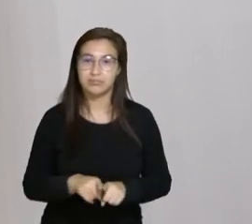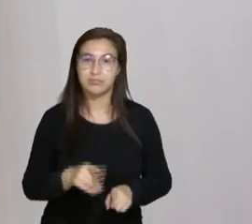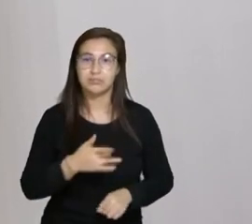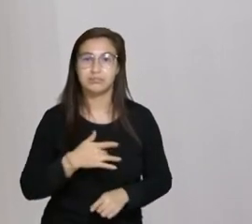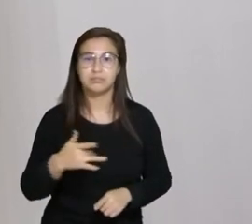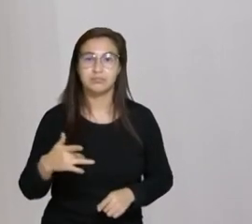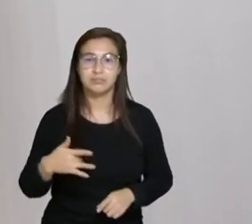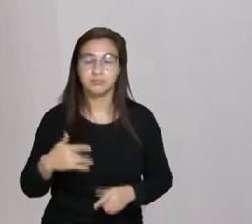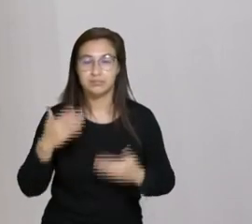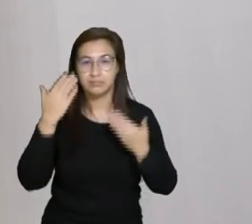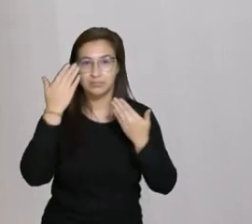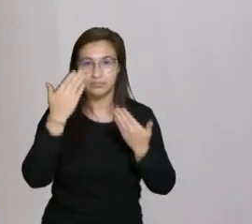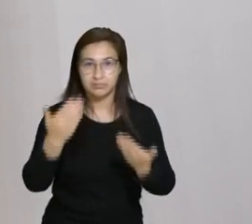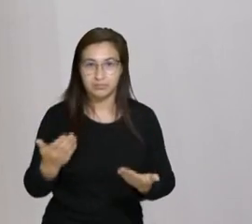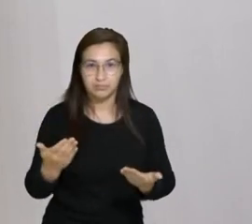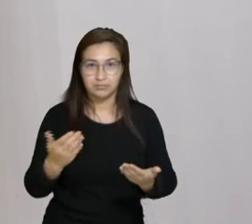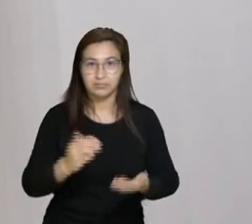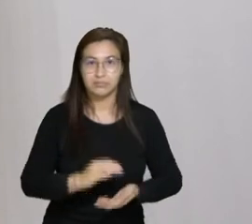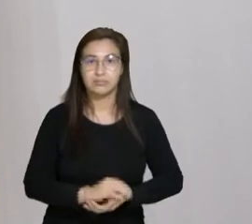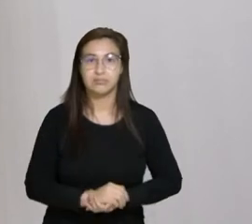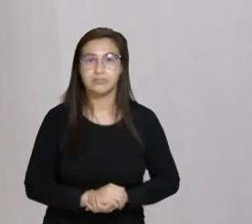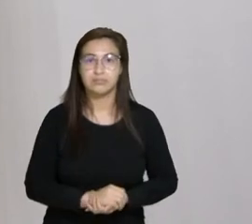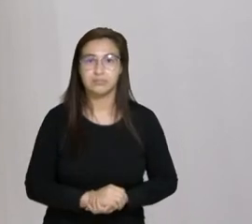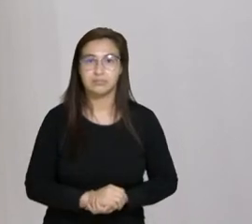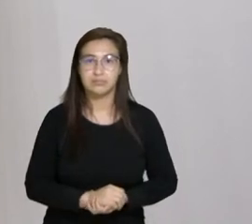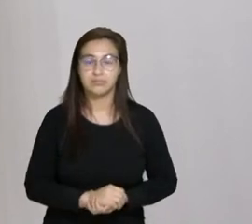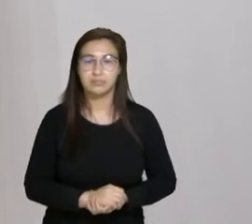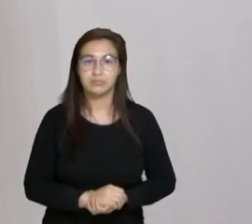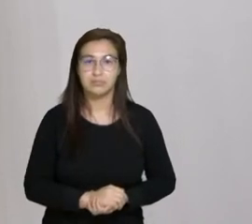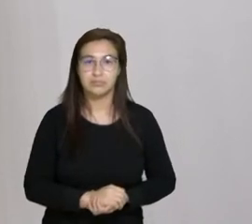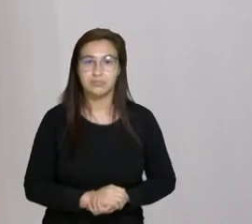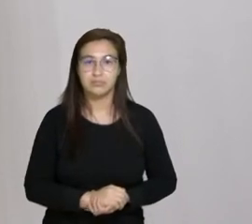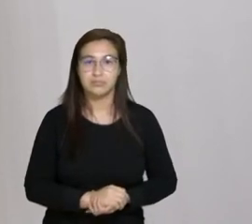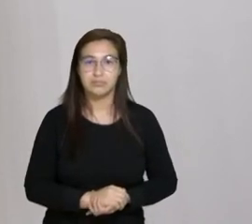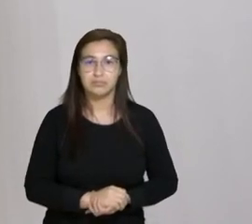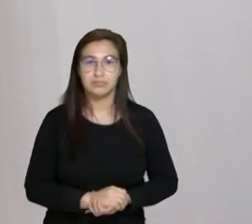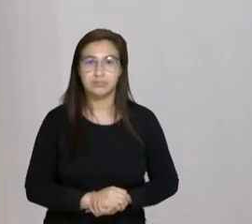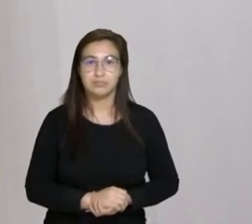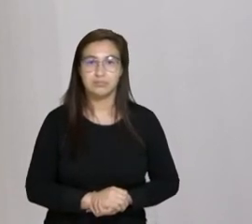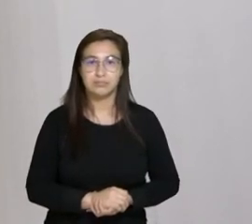deputado obrigado o porteiro aqui